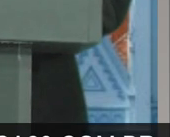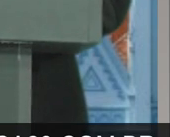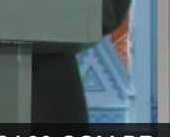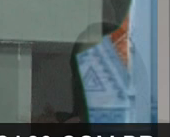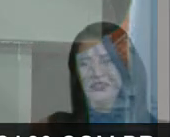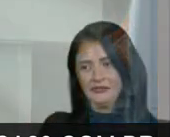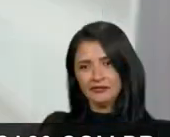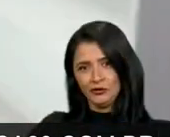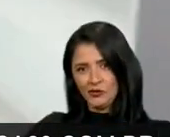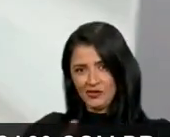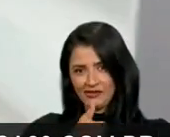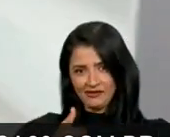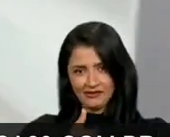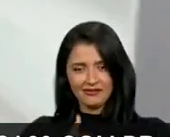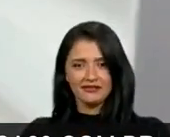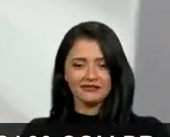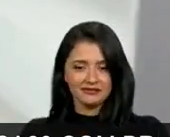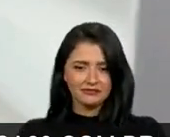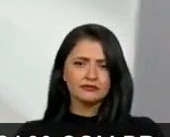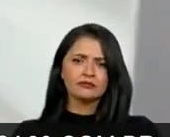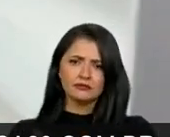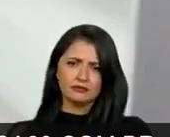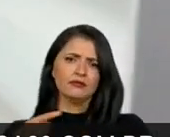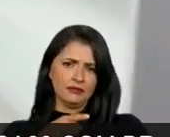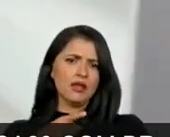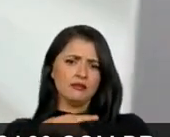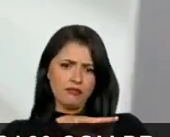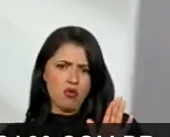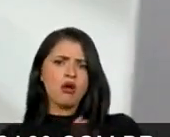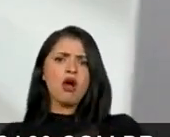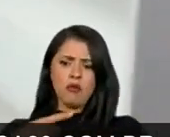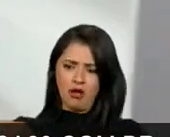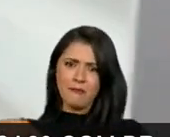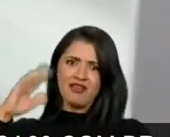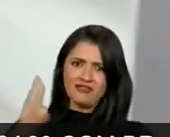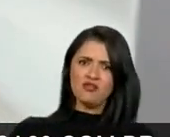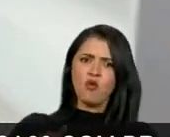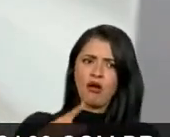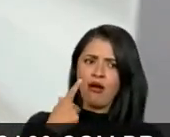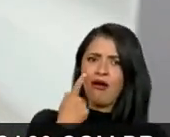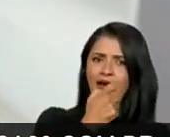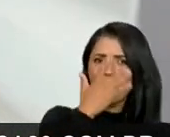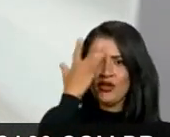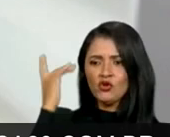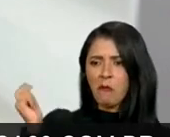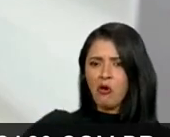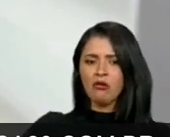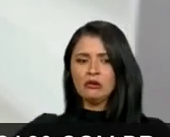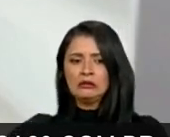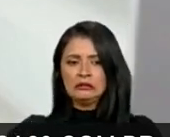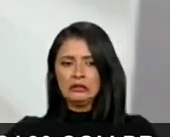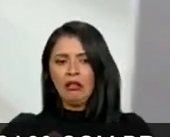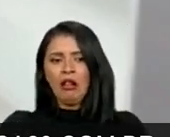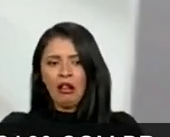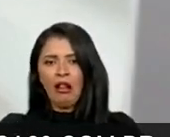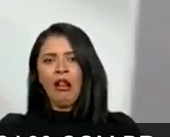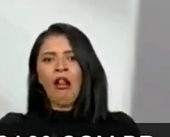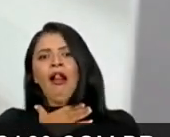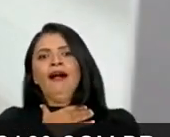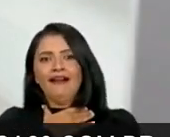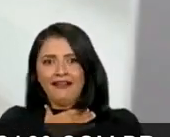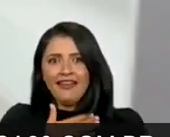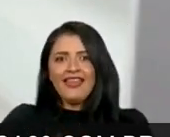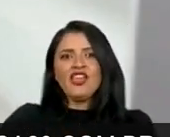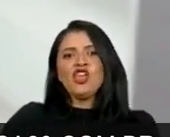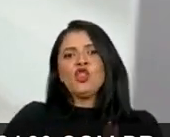ver. O Desenrola Brasil é um programa interessante porque ele possibilita que as pessoas renegociem dívidas e consigam limpar o